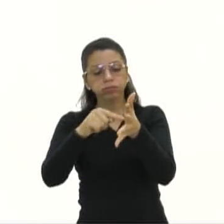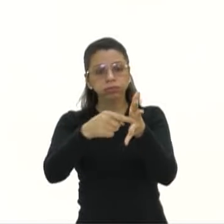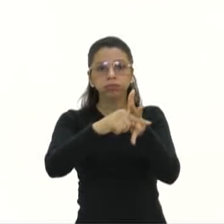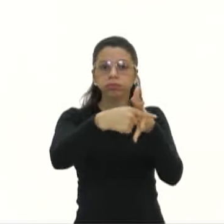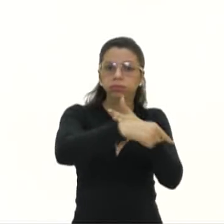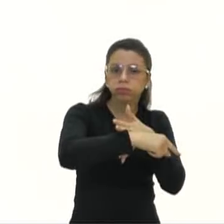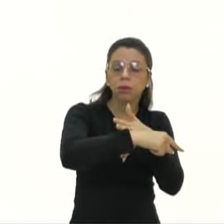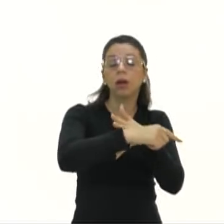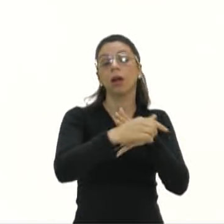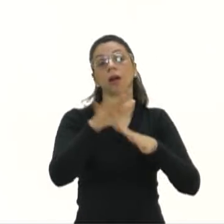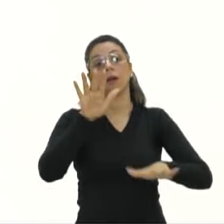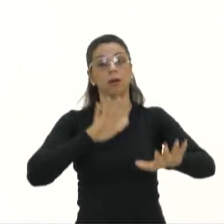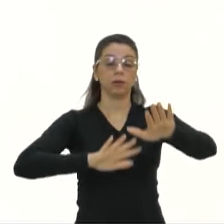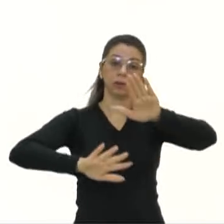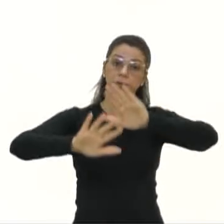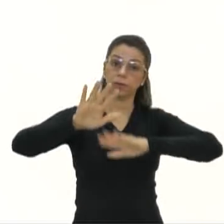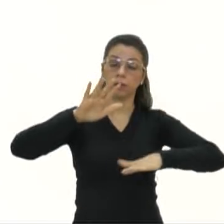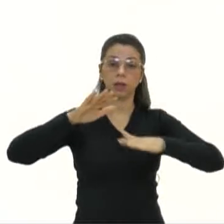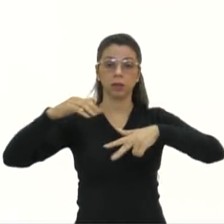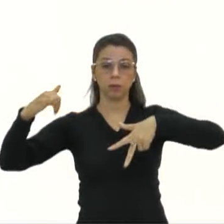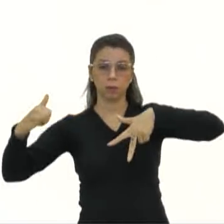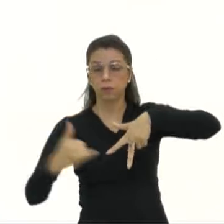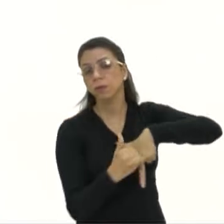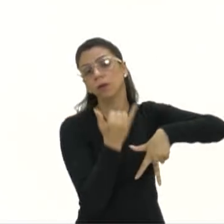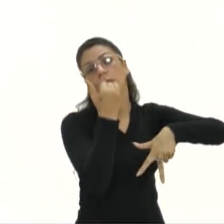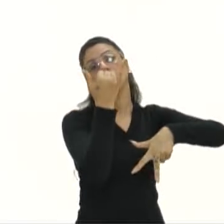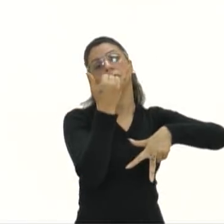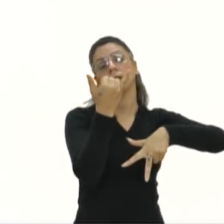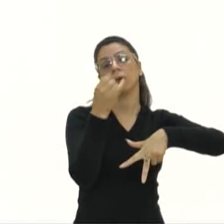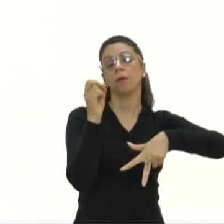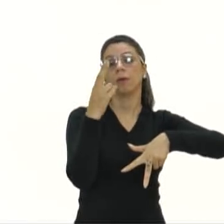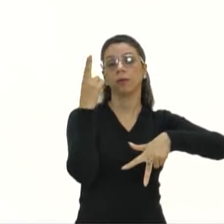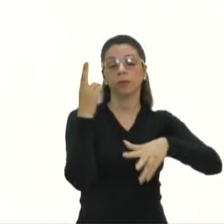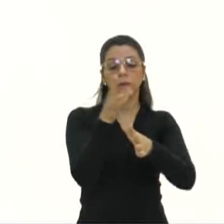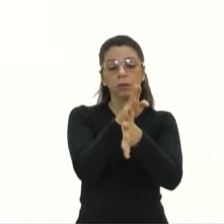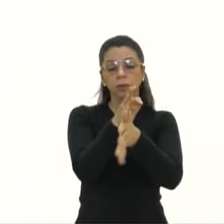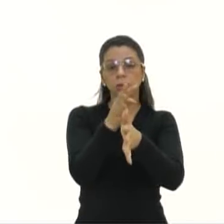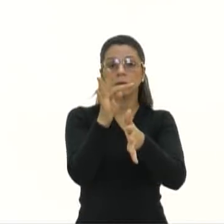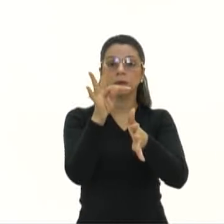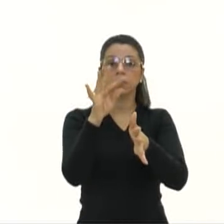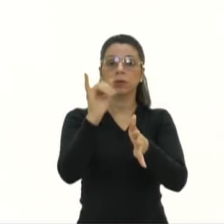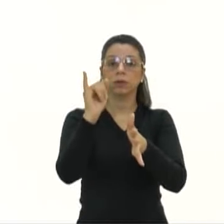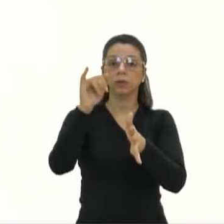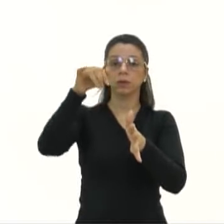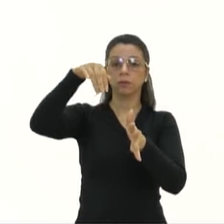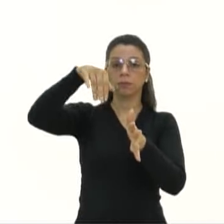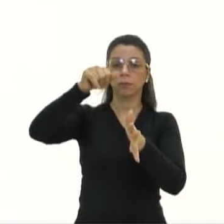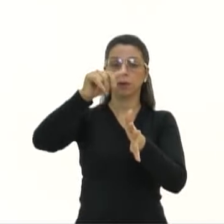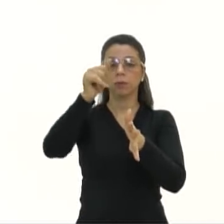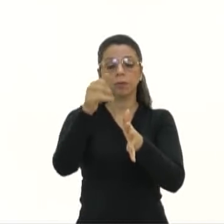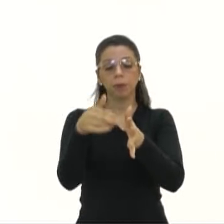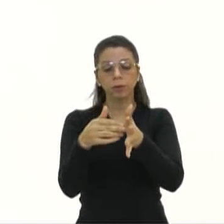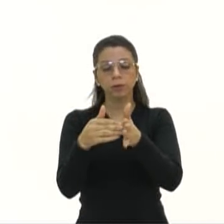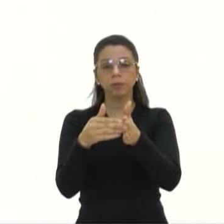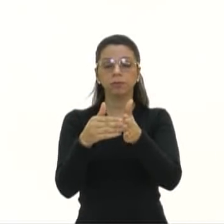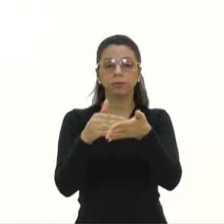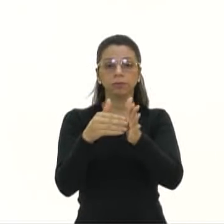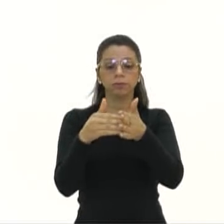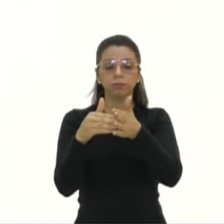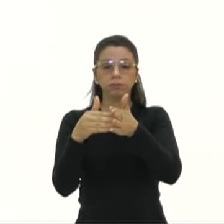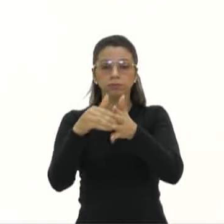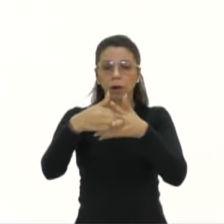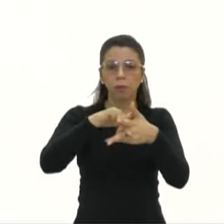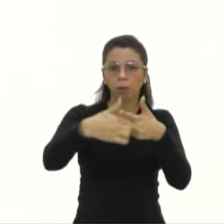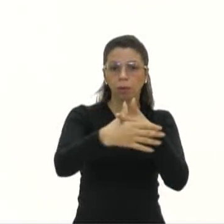às vezes, por algum acidente, o tímpano ele pode se romper, ele pode